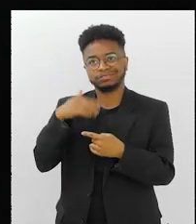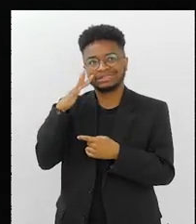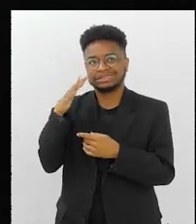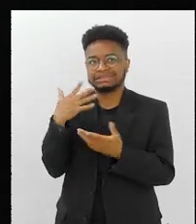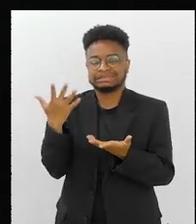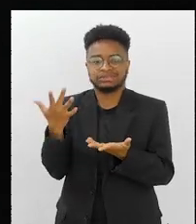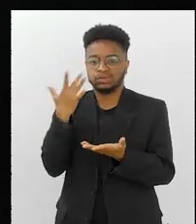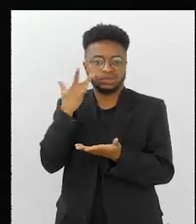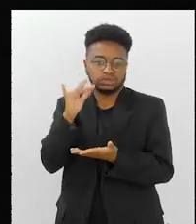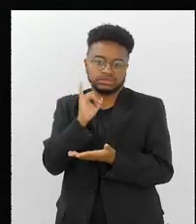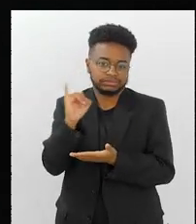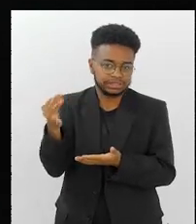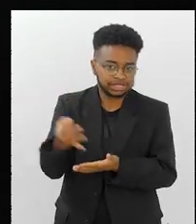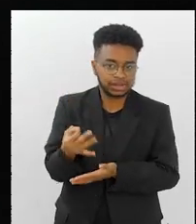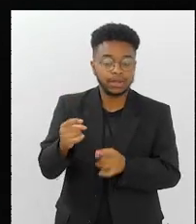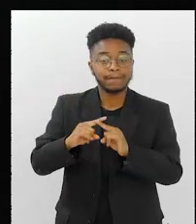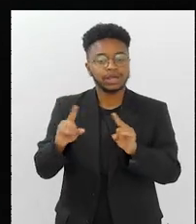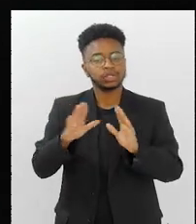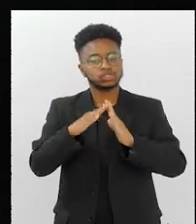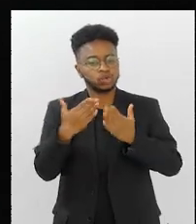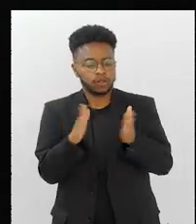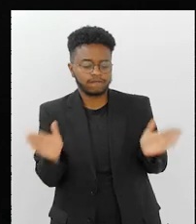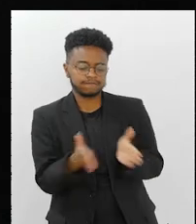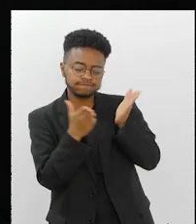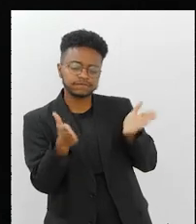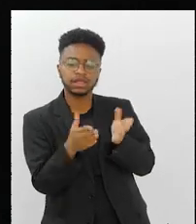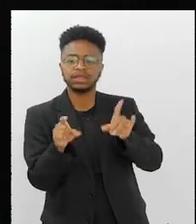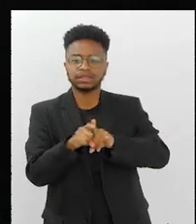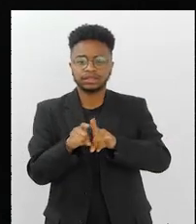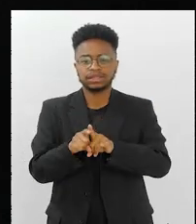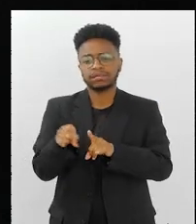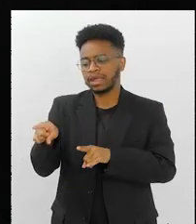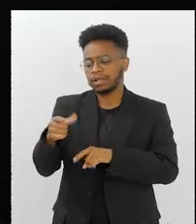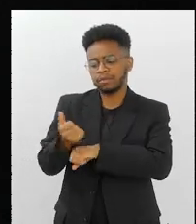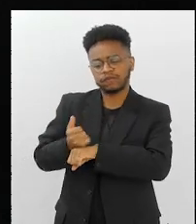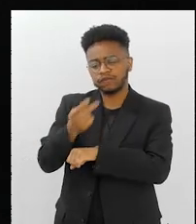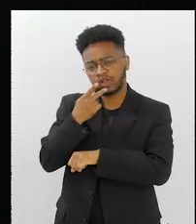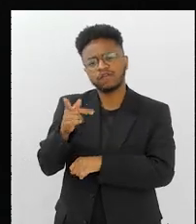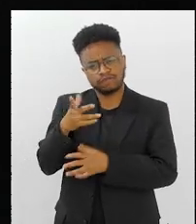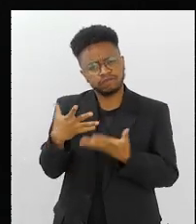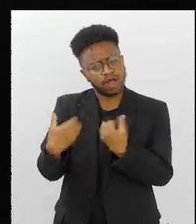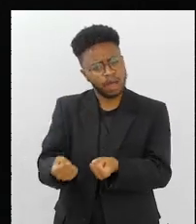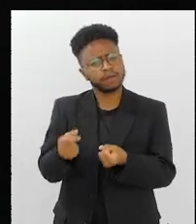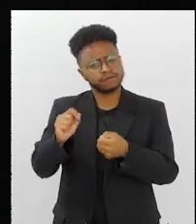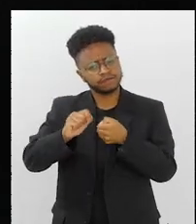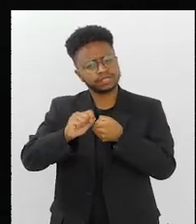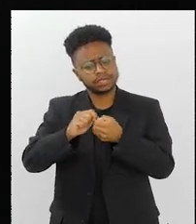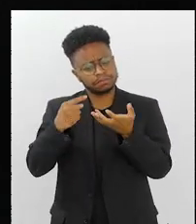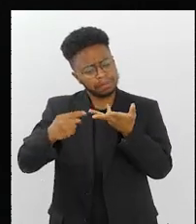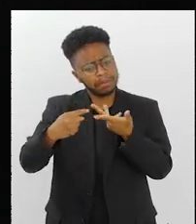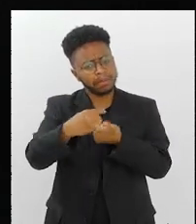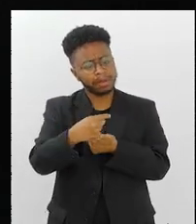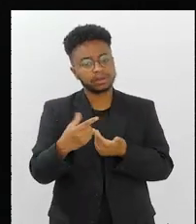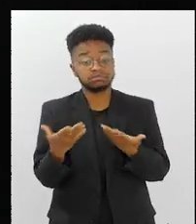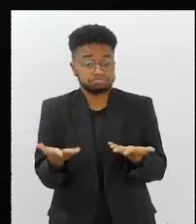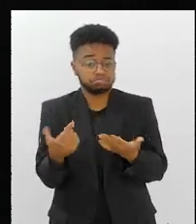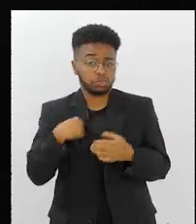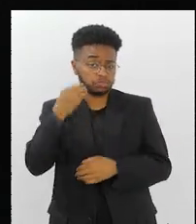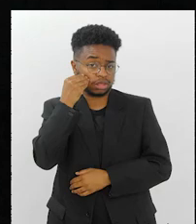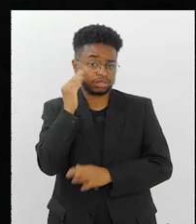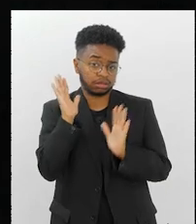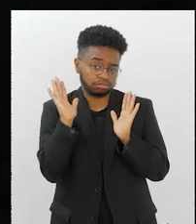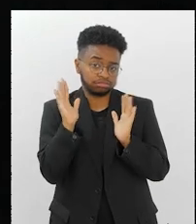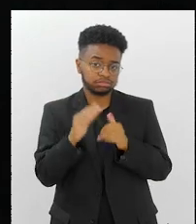sei E aí esse encorajamento da escola do carnavalesco não vamos vamos botar pra frente vai ser isso vai ser aquilo vai ser isso Isso vai ser isso vai ser isso e